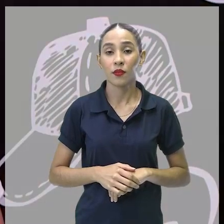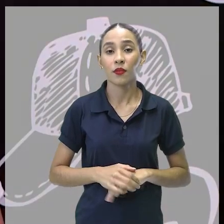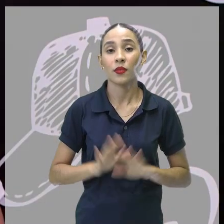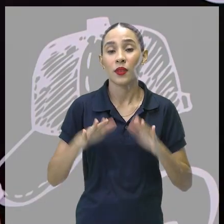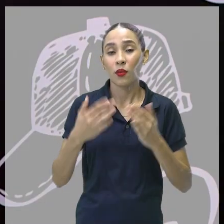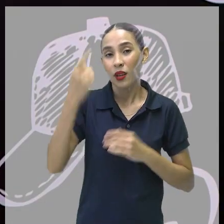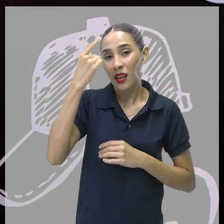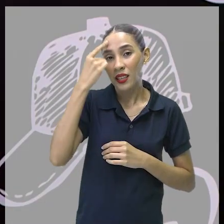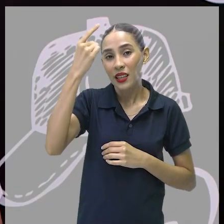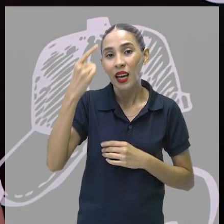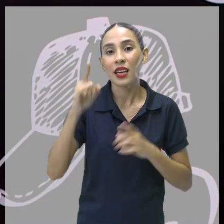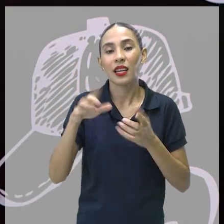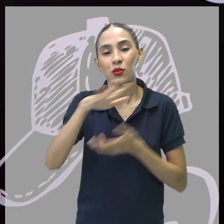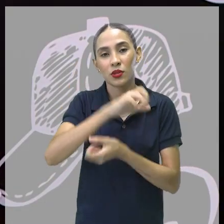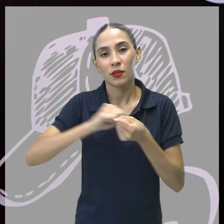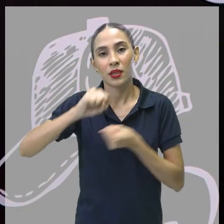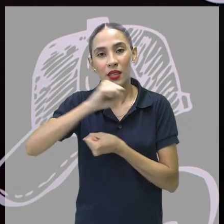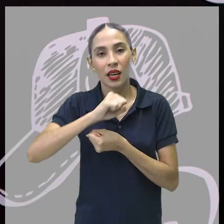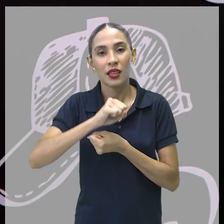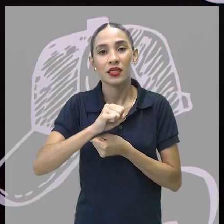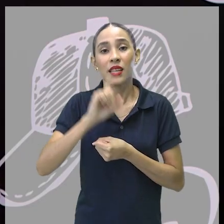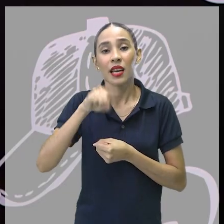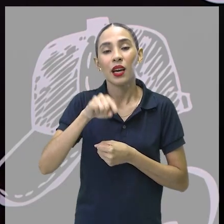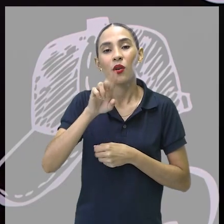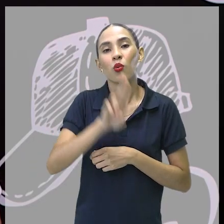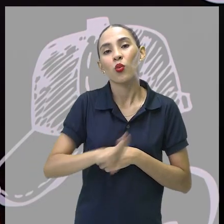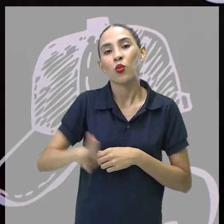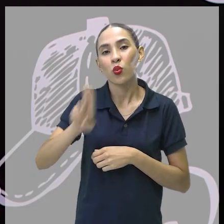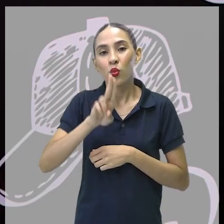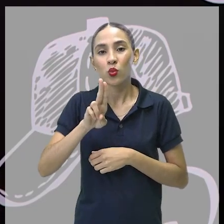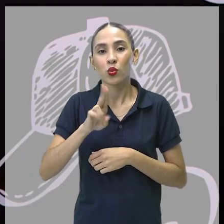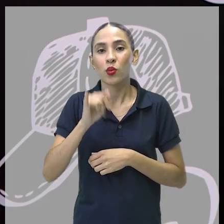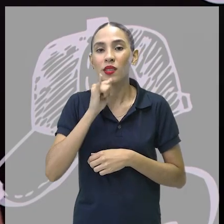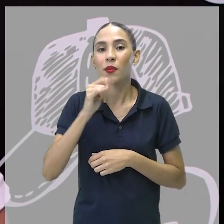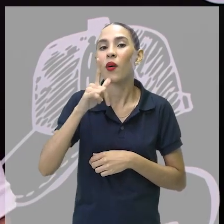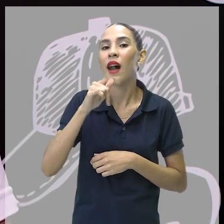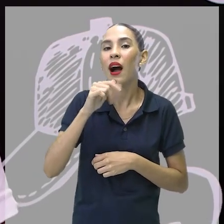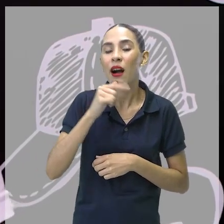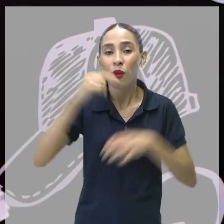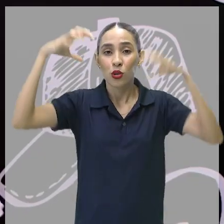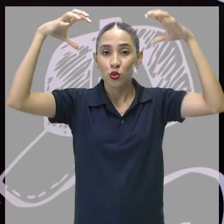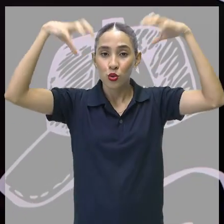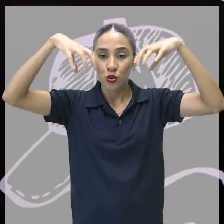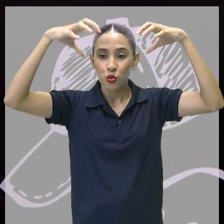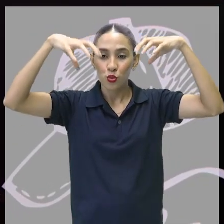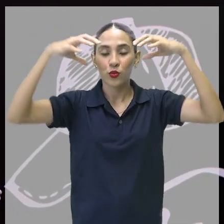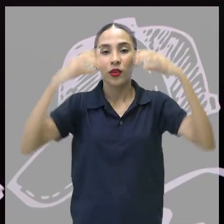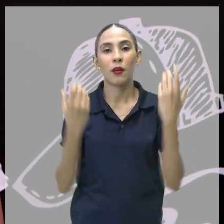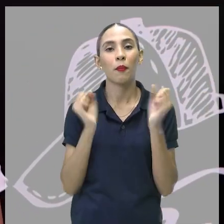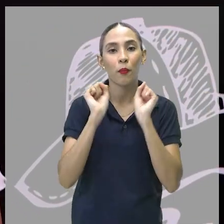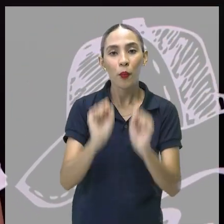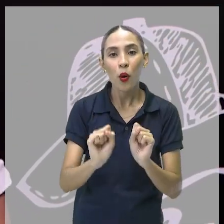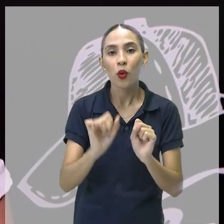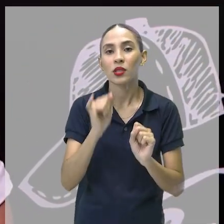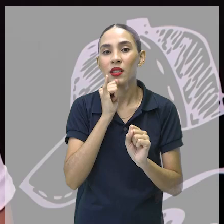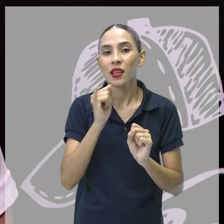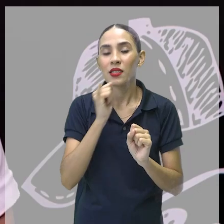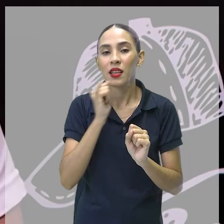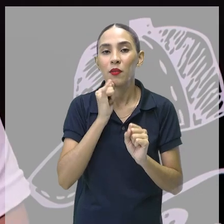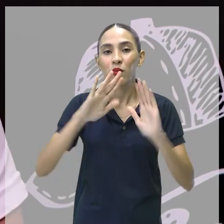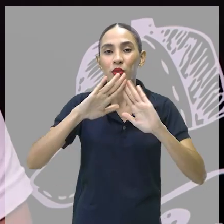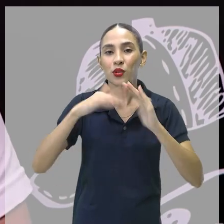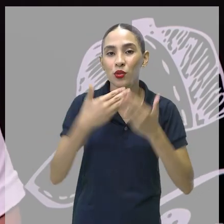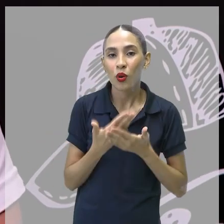Uma das ideias, né, de sustentabilidade é a utilização da água da chuva, né? A gente pode ter aí, no caso, né, das